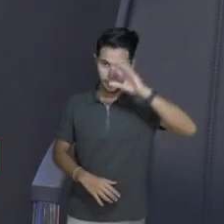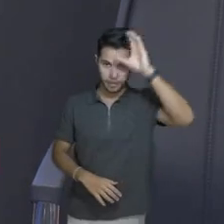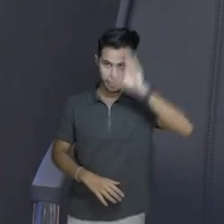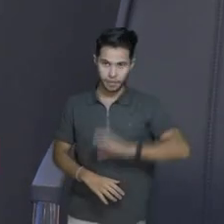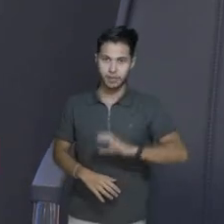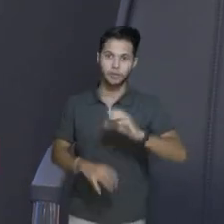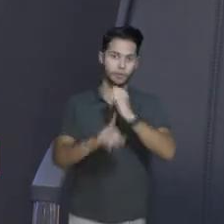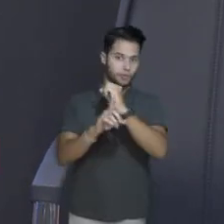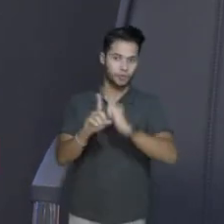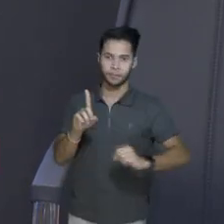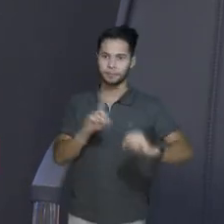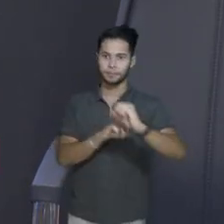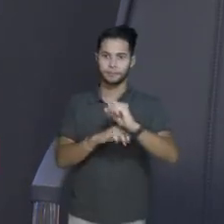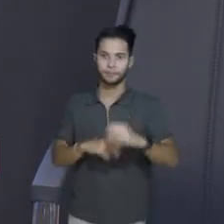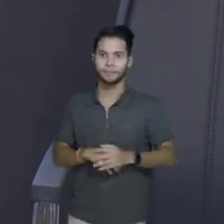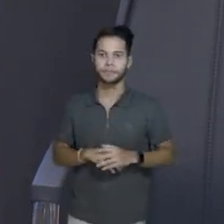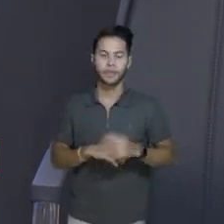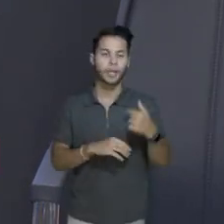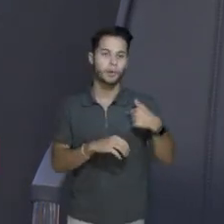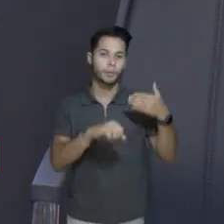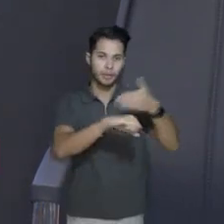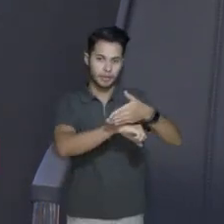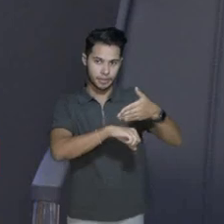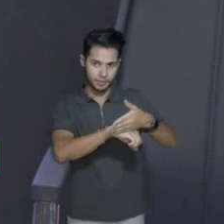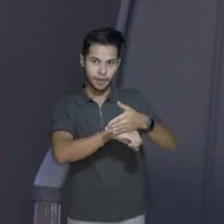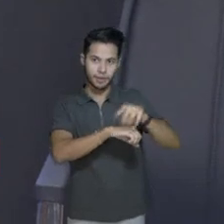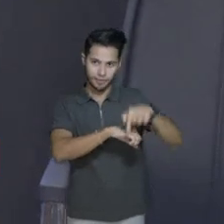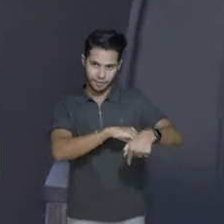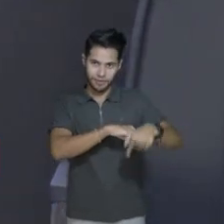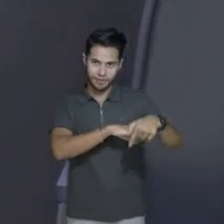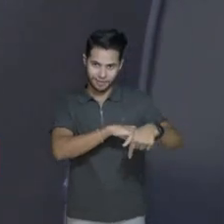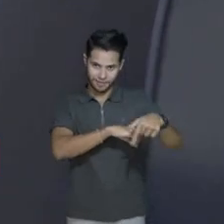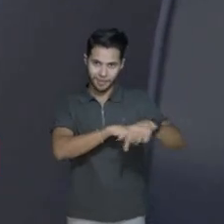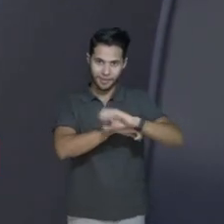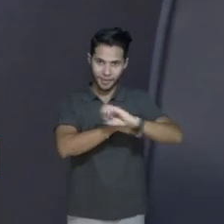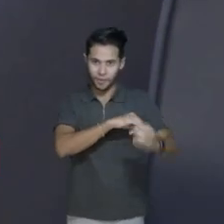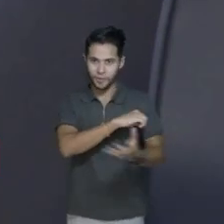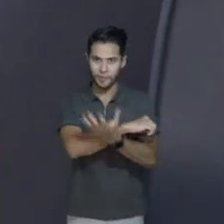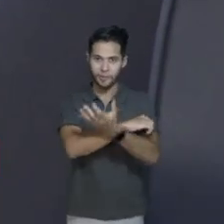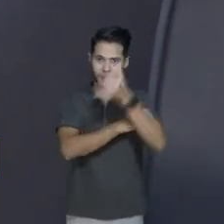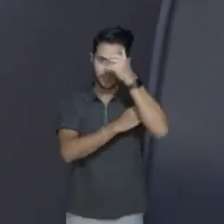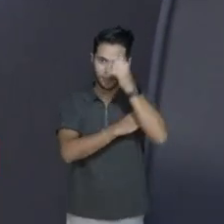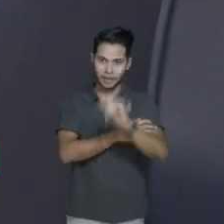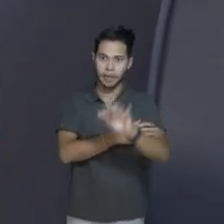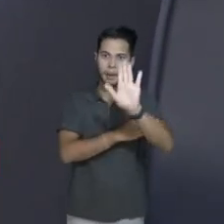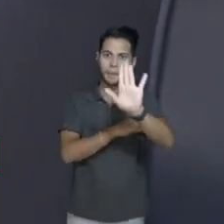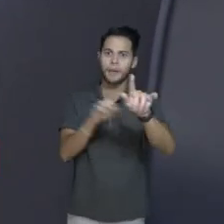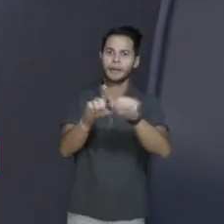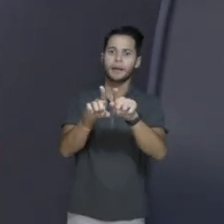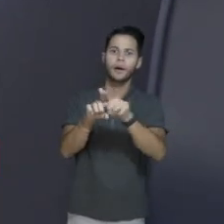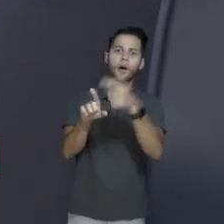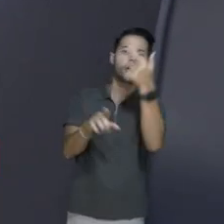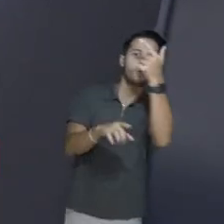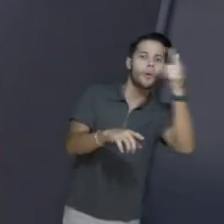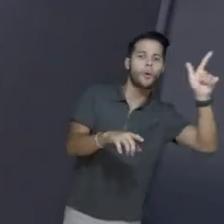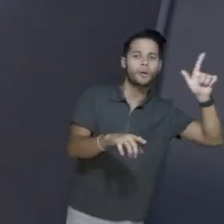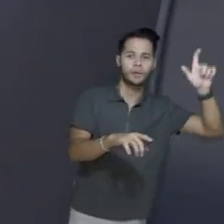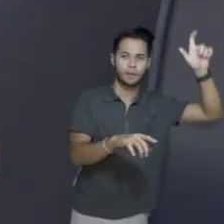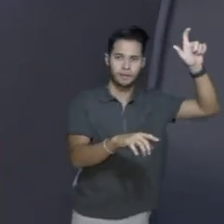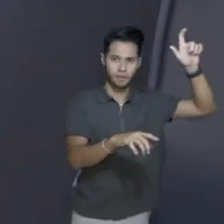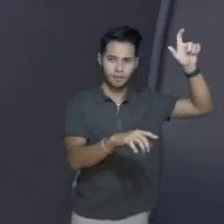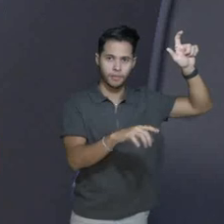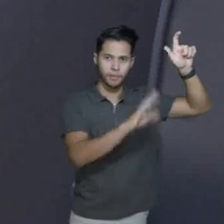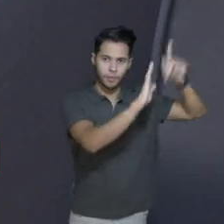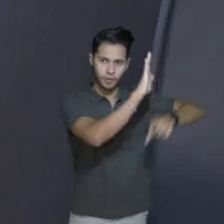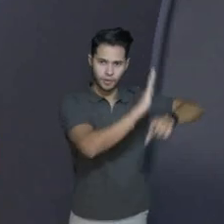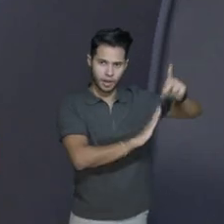não só esse de combate à corrupção mas há um tempo atrás junto ao ao padre Wilson GR não sei quantos de vocês já conhecem o trabalho